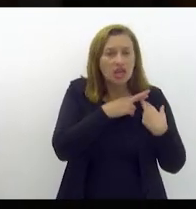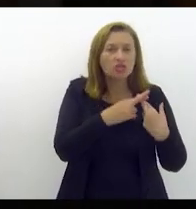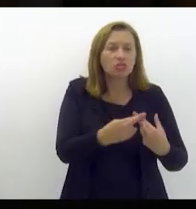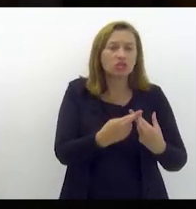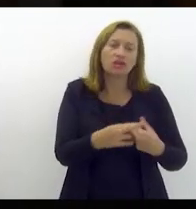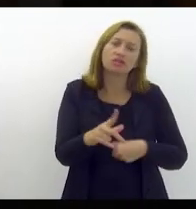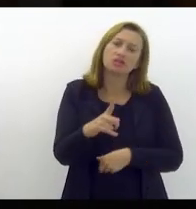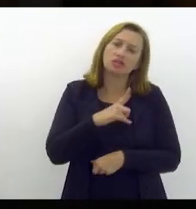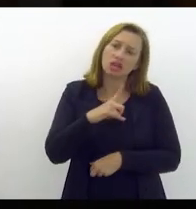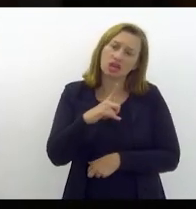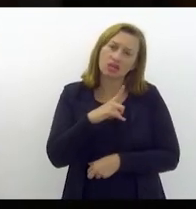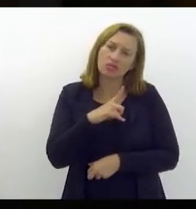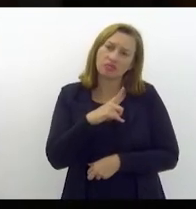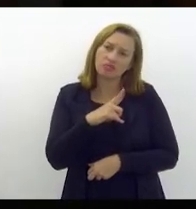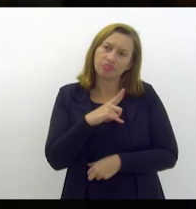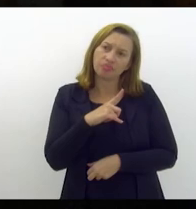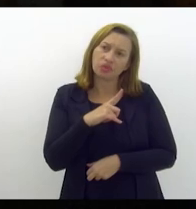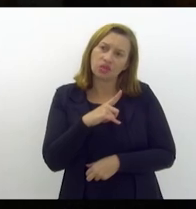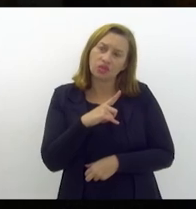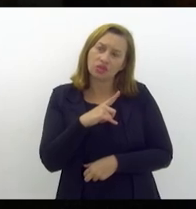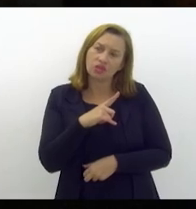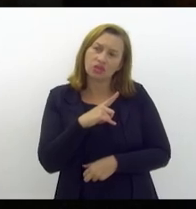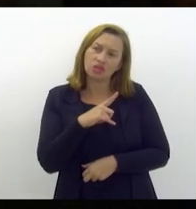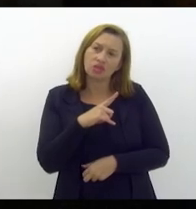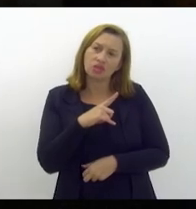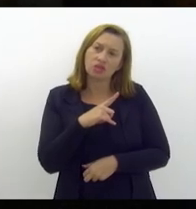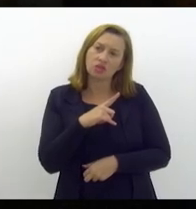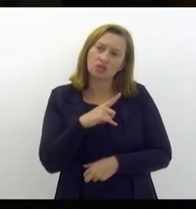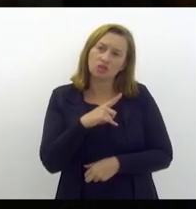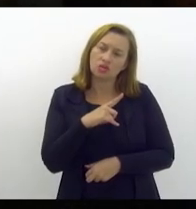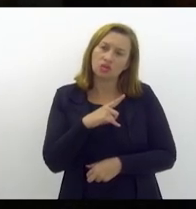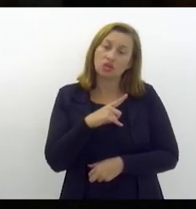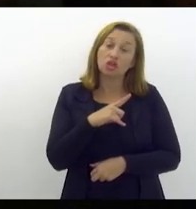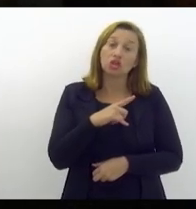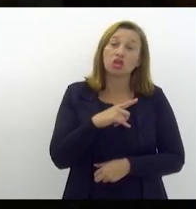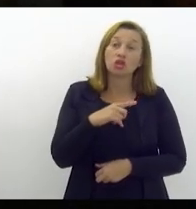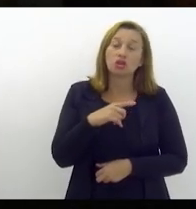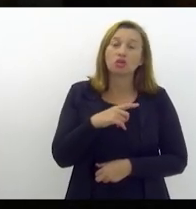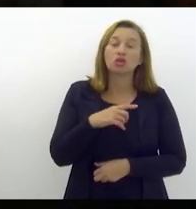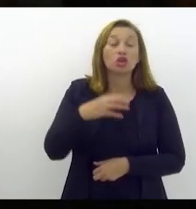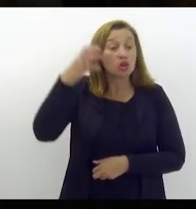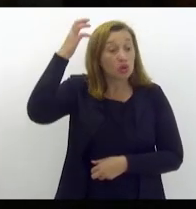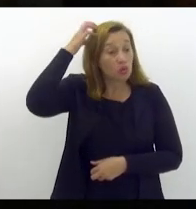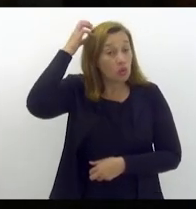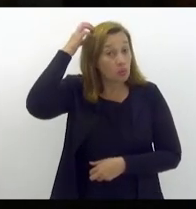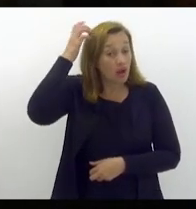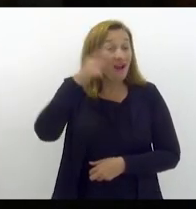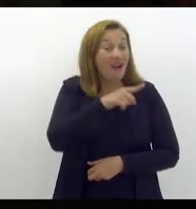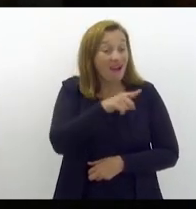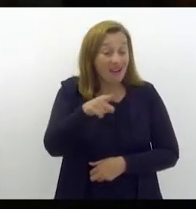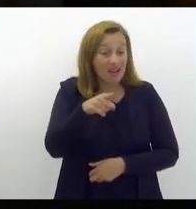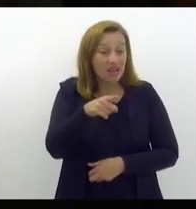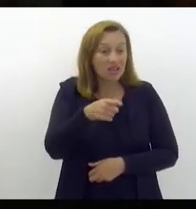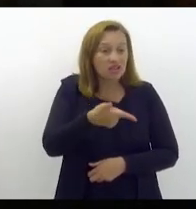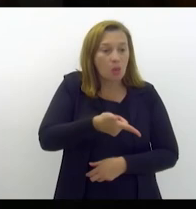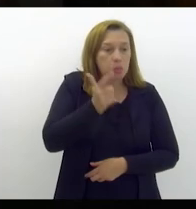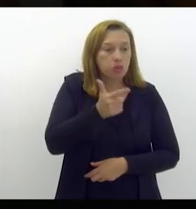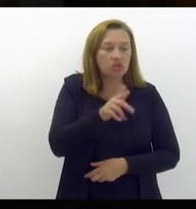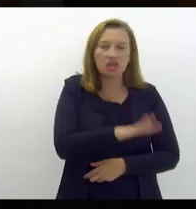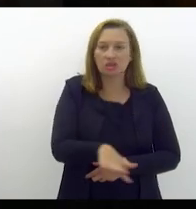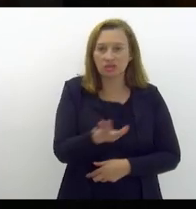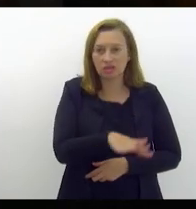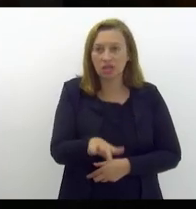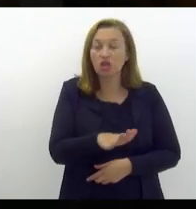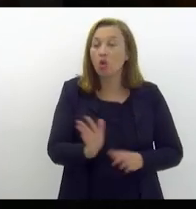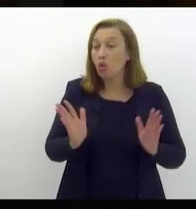responsabilização àqueles que, evidentemente, apertaram o gatilho. Então, é disso que se trata.